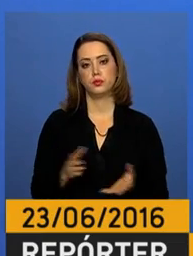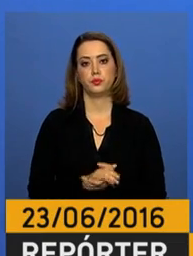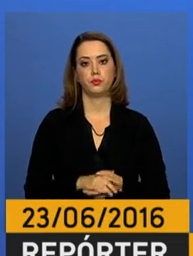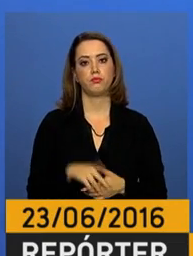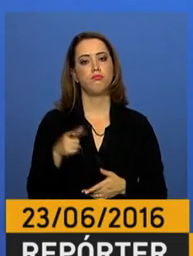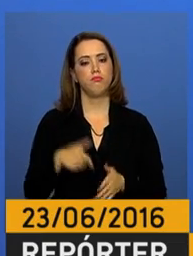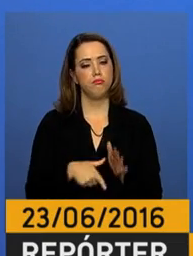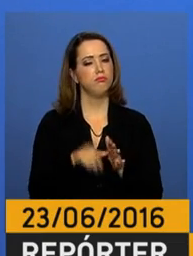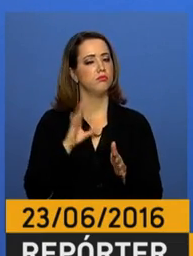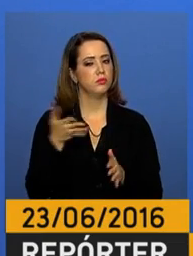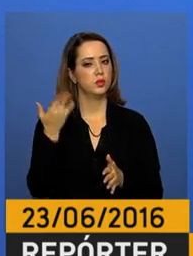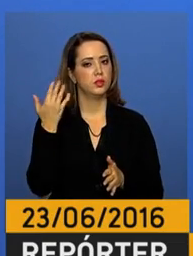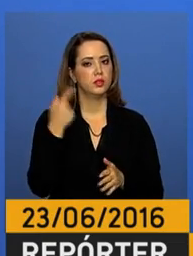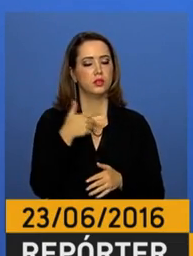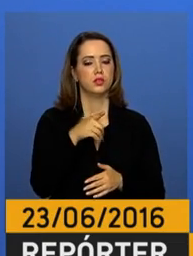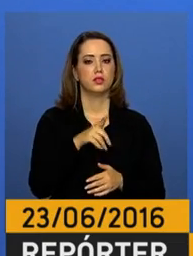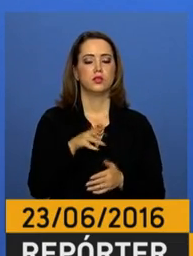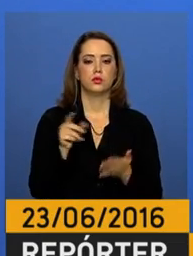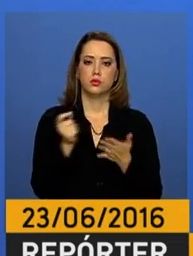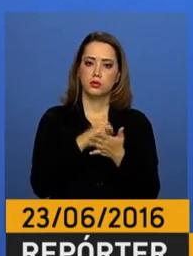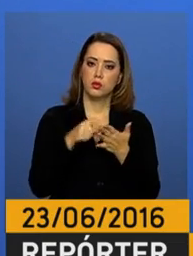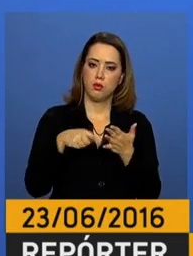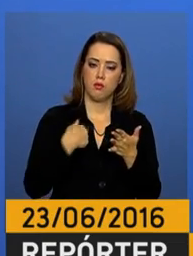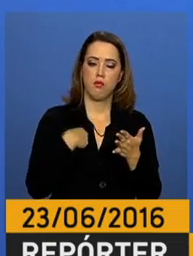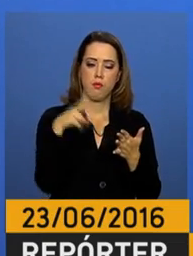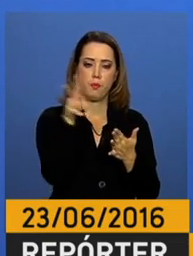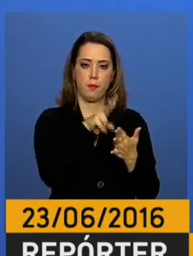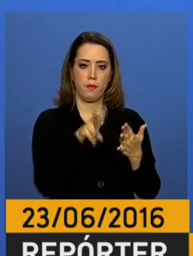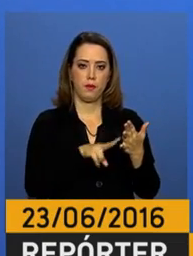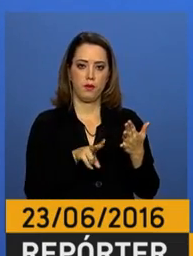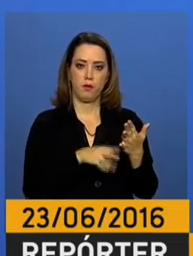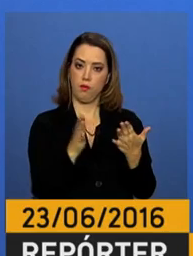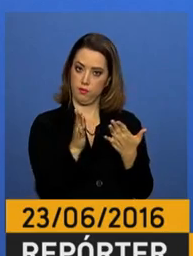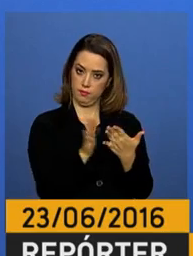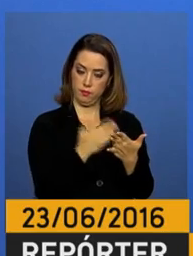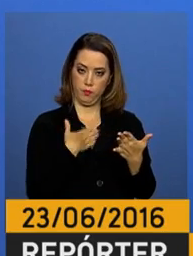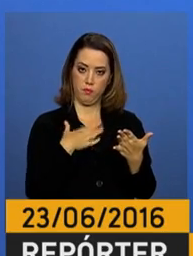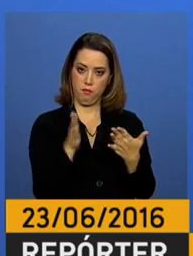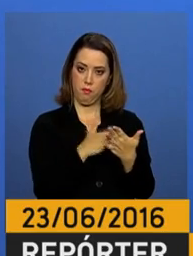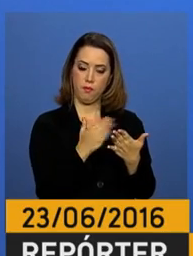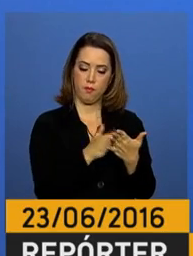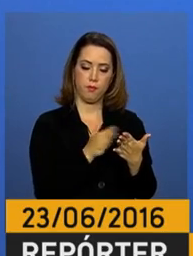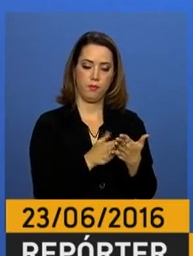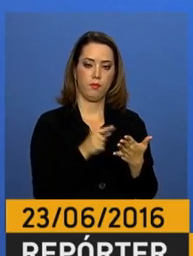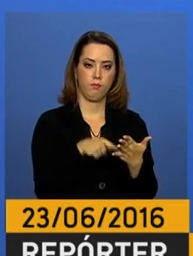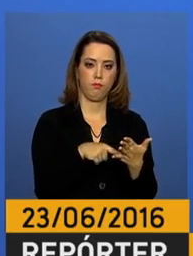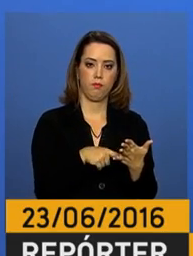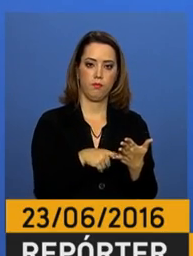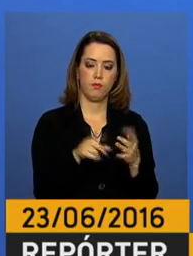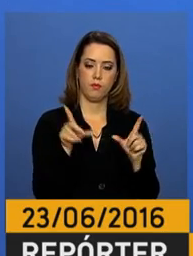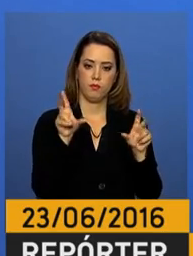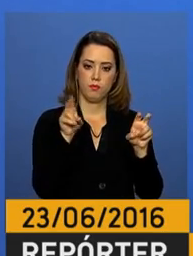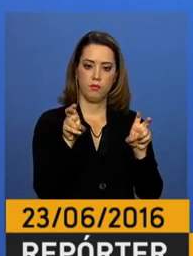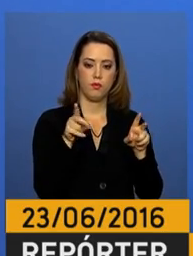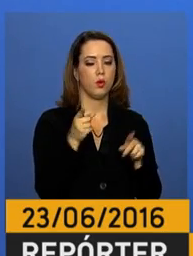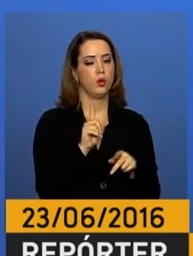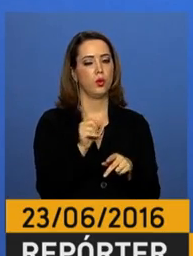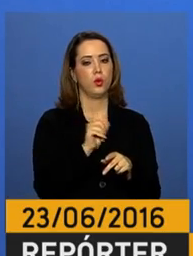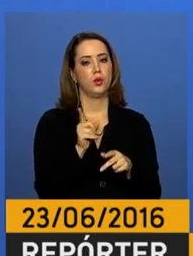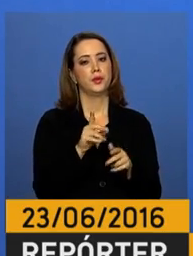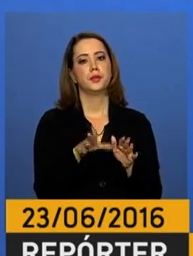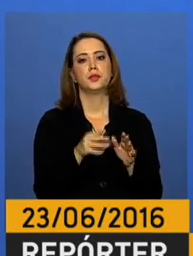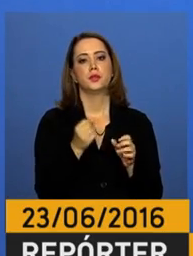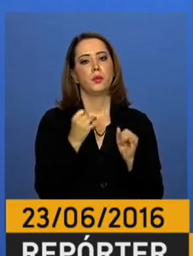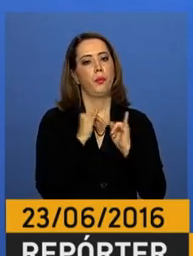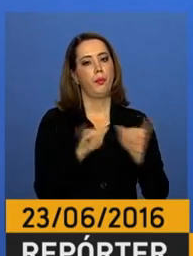se faz até tomo liberdade de ler aqui um trechinho do meu livro trechinho do meu livro não é fazer propaganda dele mas